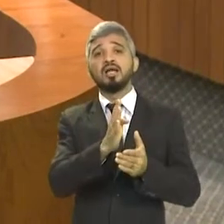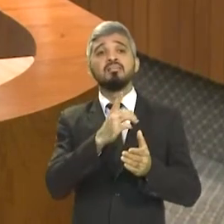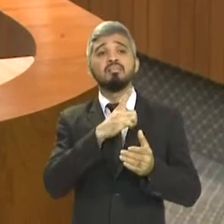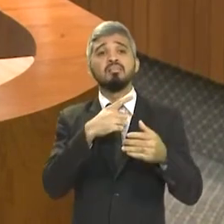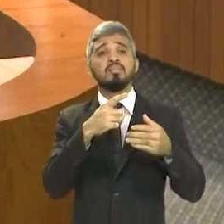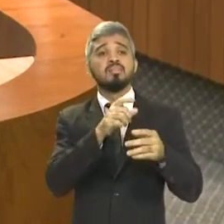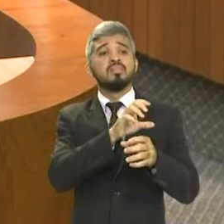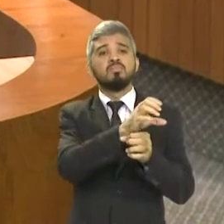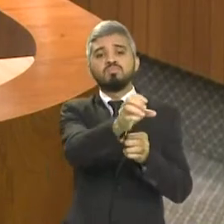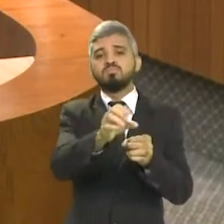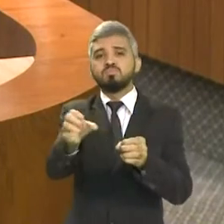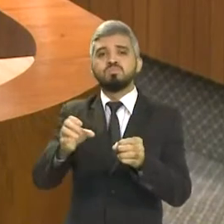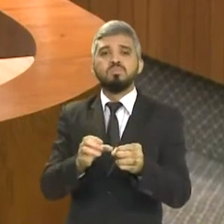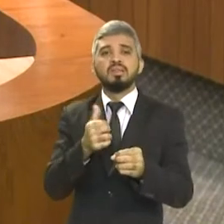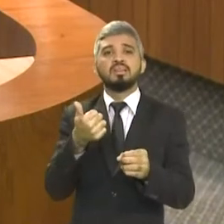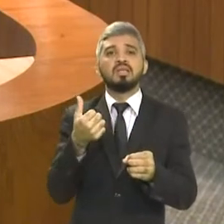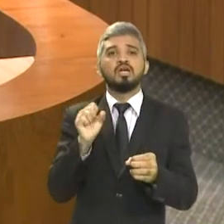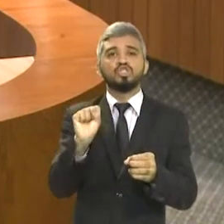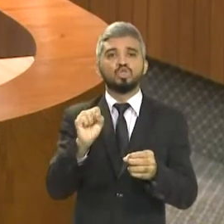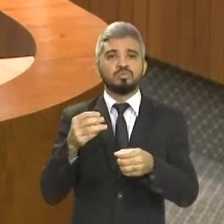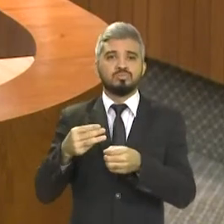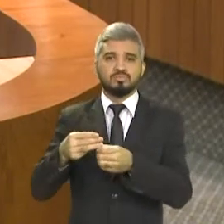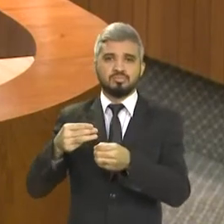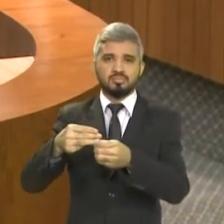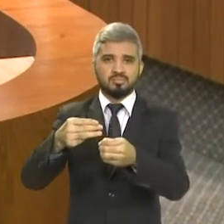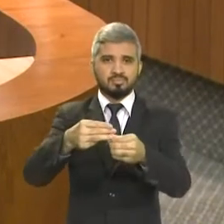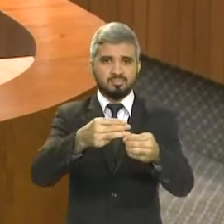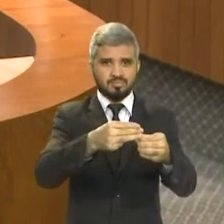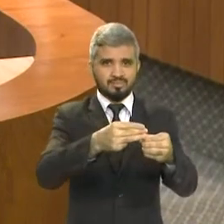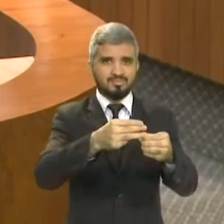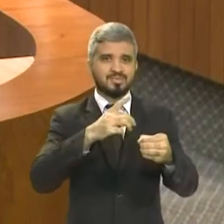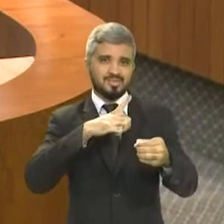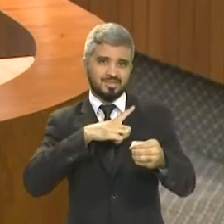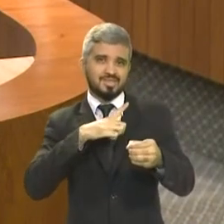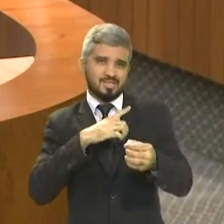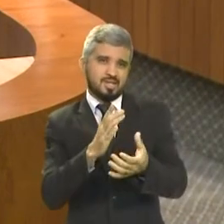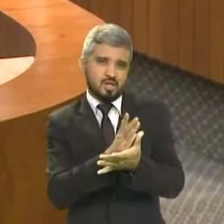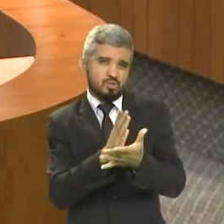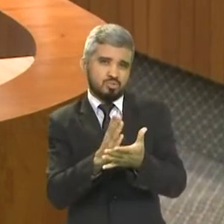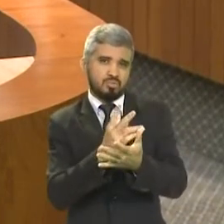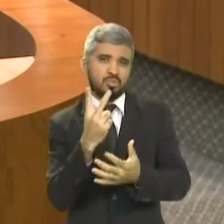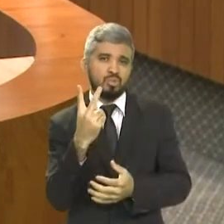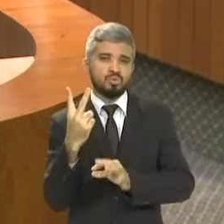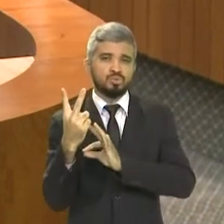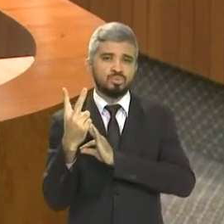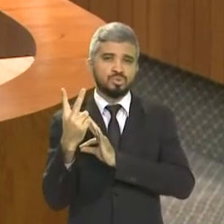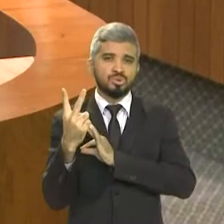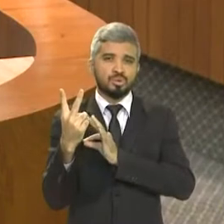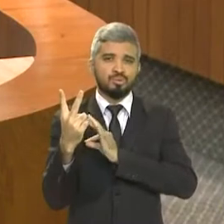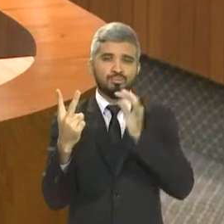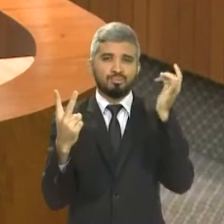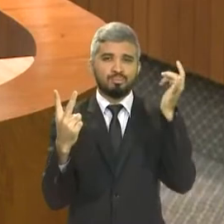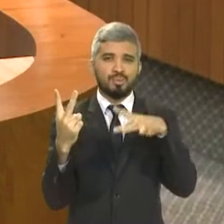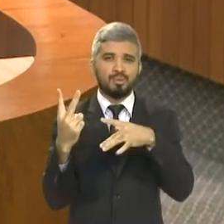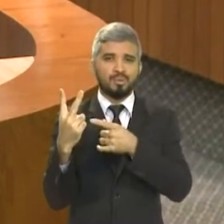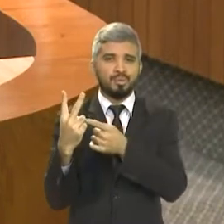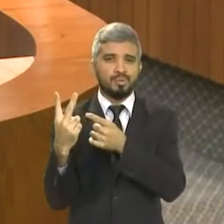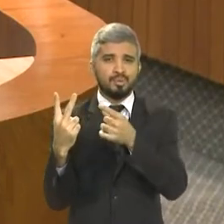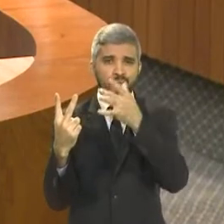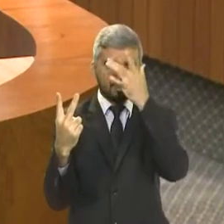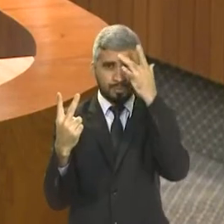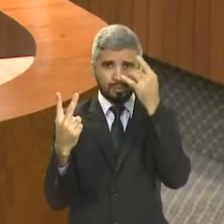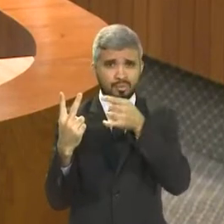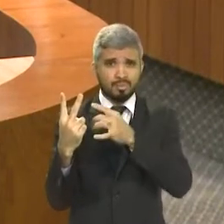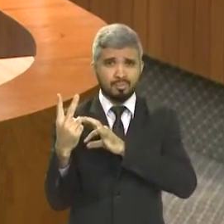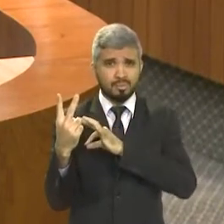na região do Médio Mearim que tem dois policiais. Então, o que eu vejo aqui, depois do acontecimento